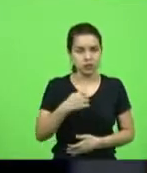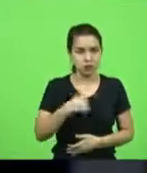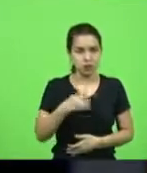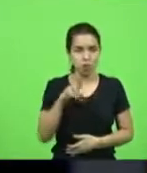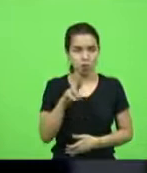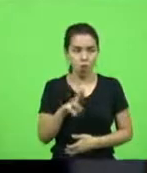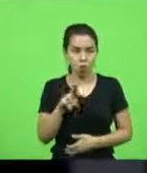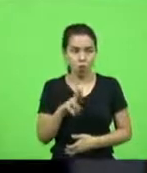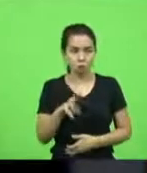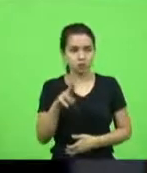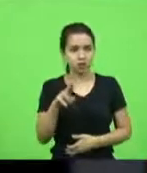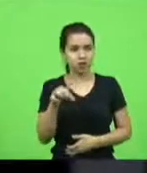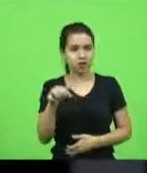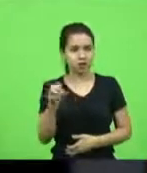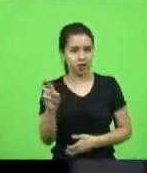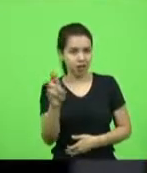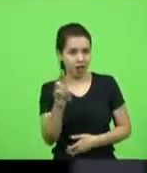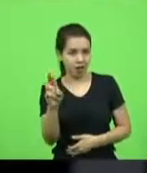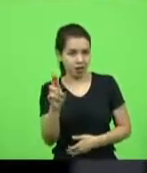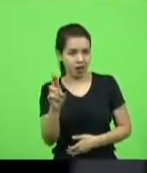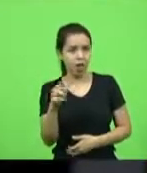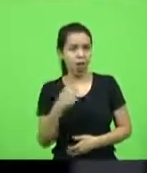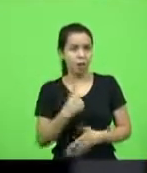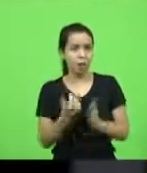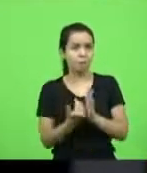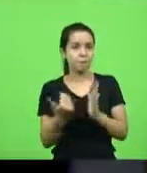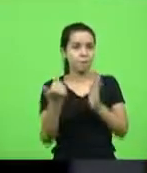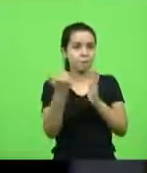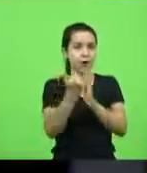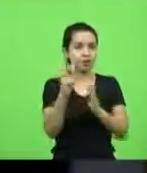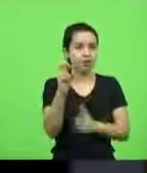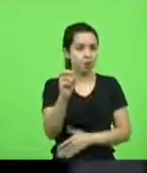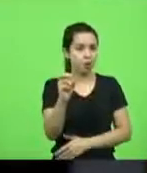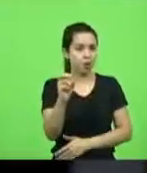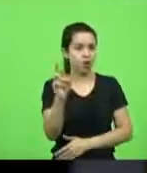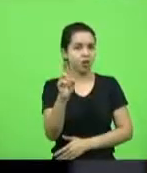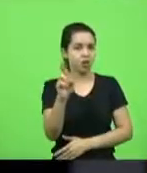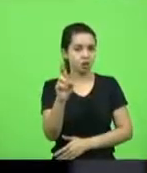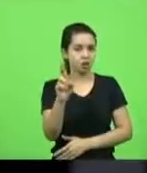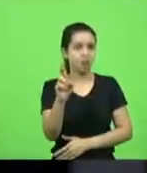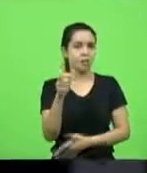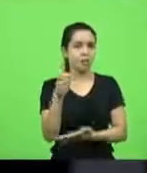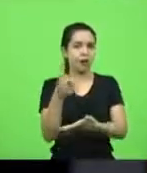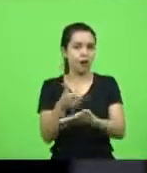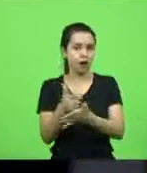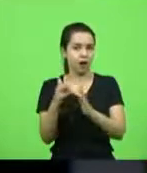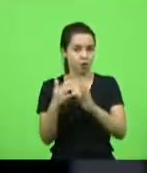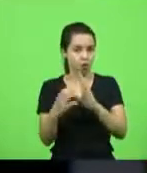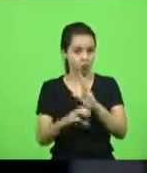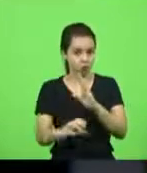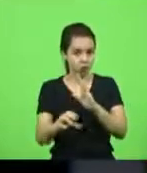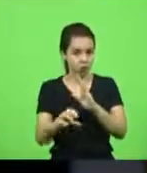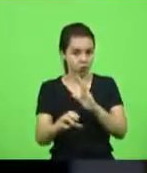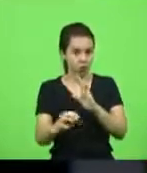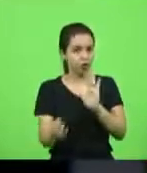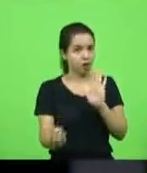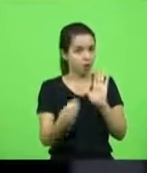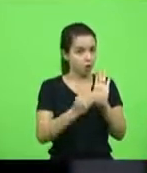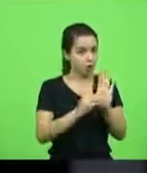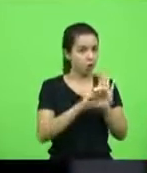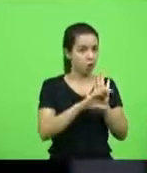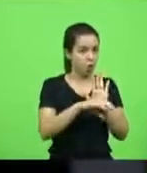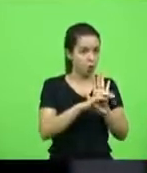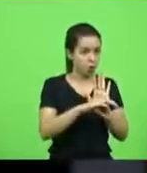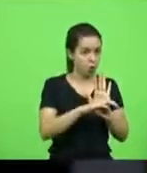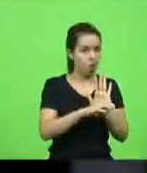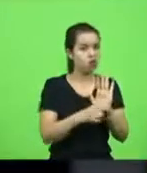50 de água eu vou pagar mais 50 de esgoto mas o código que me garante que eu não devo fazer isso por isso con comitantemente